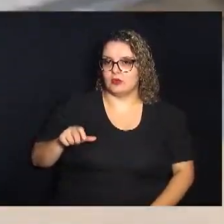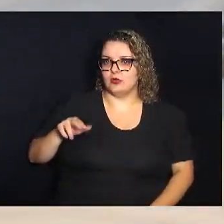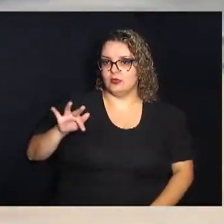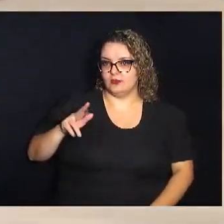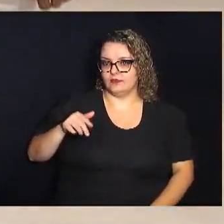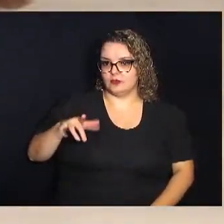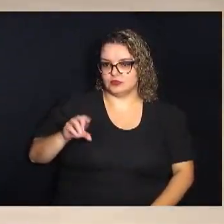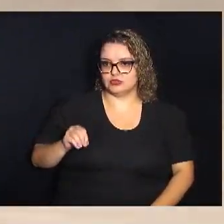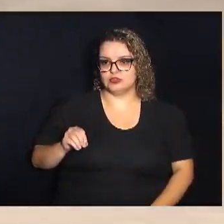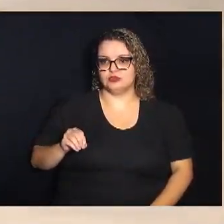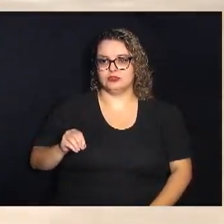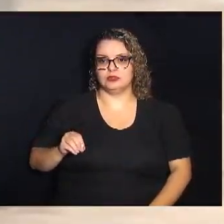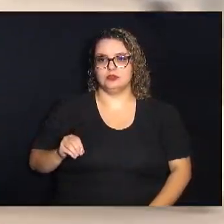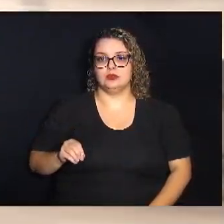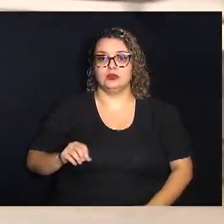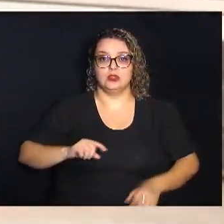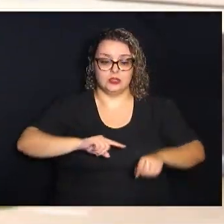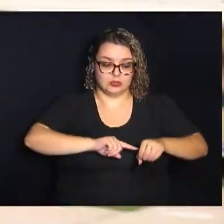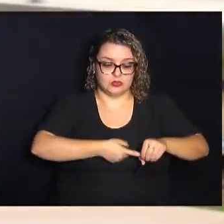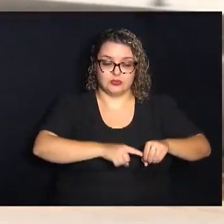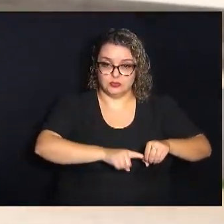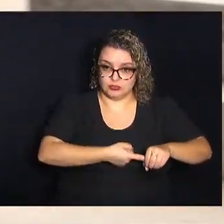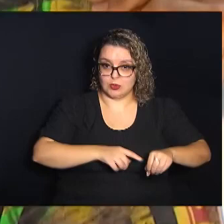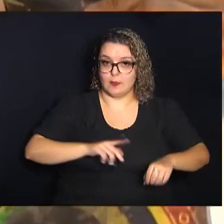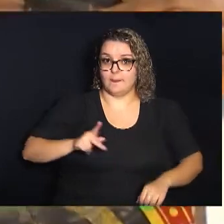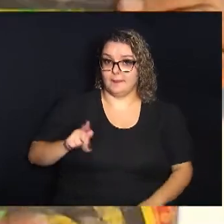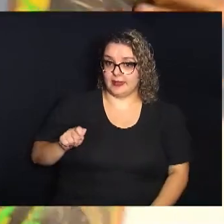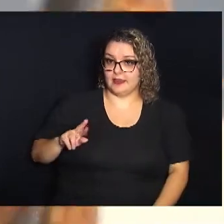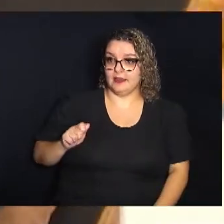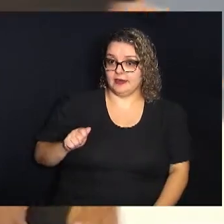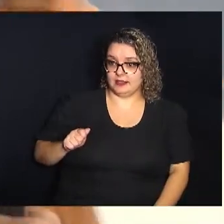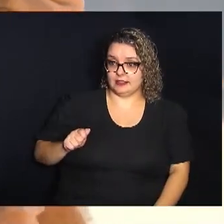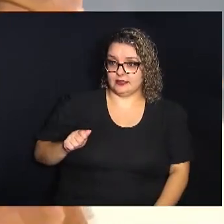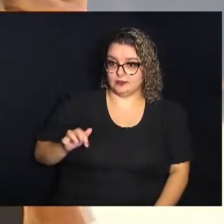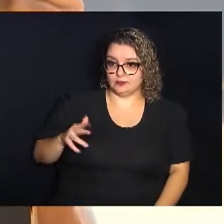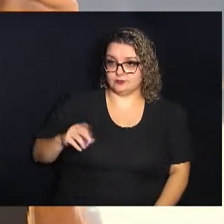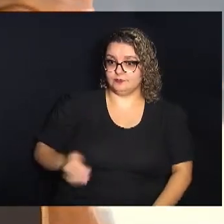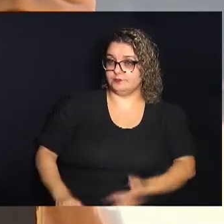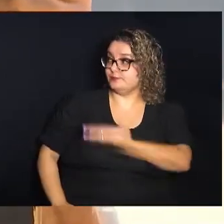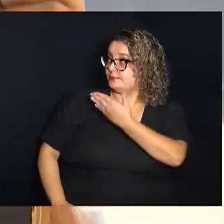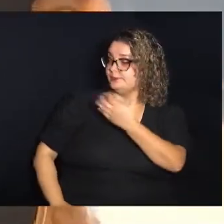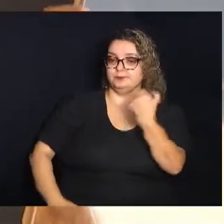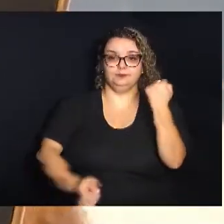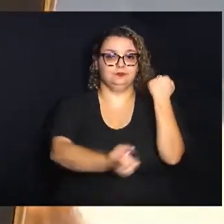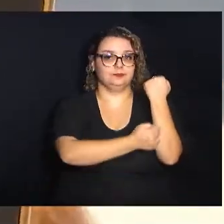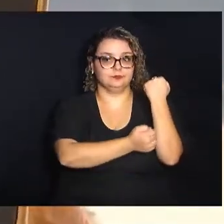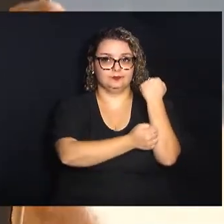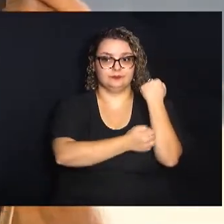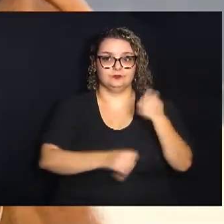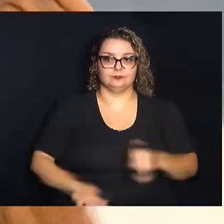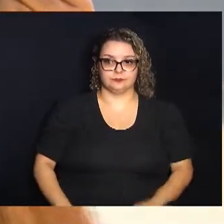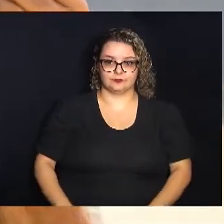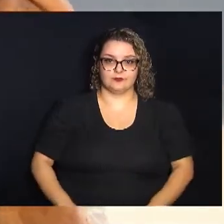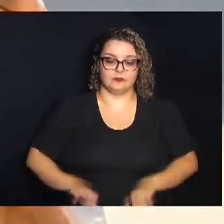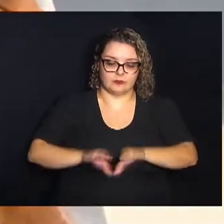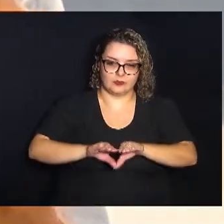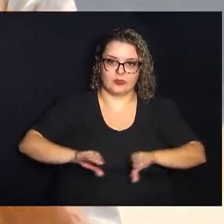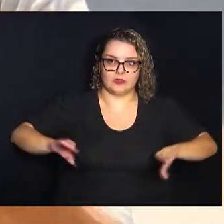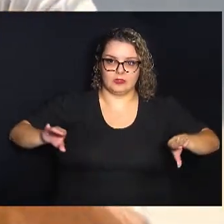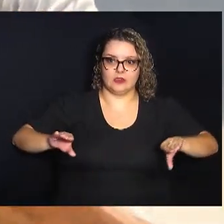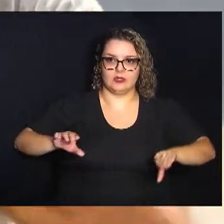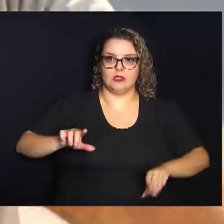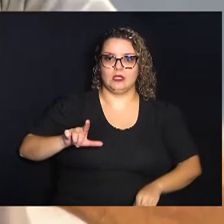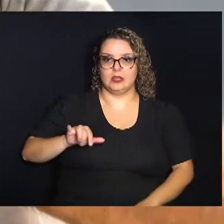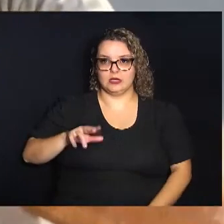roda, rolamento, eixo, os parafusos que prendem essa estrutura na madeira. E a madeira tem que ir uma lixa, que é para